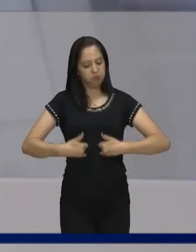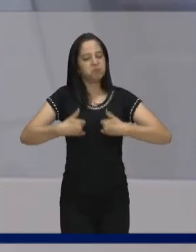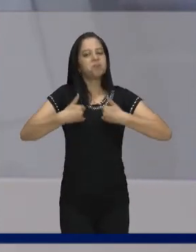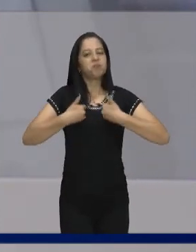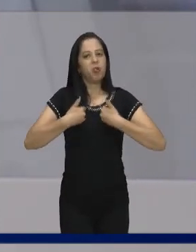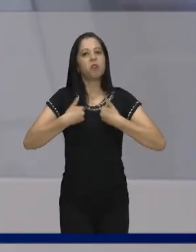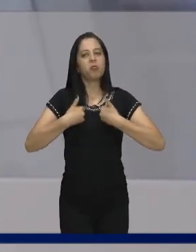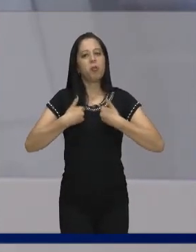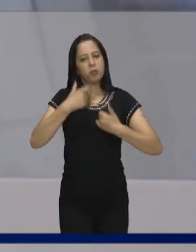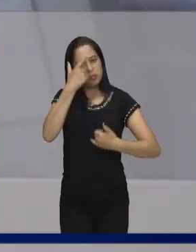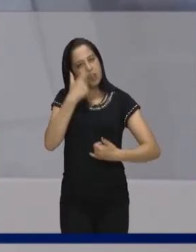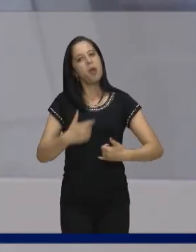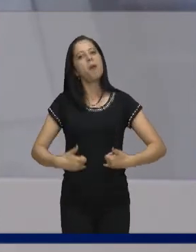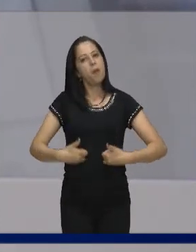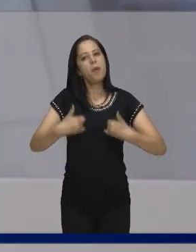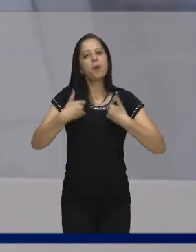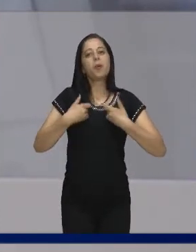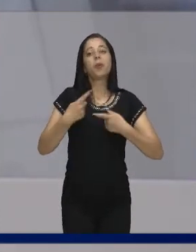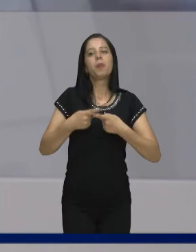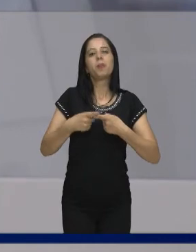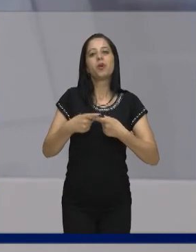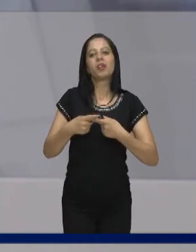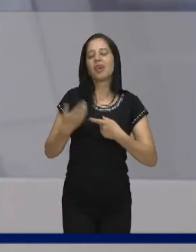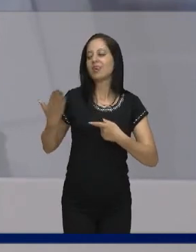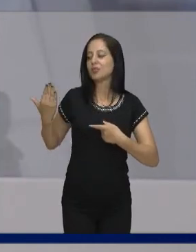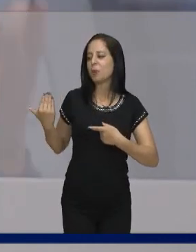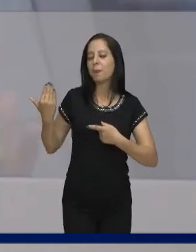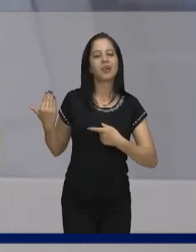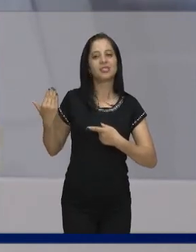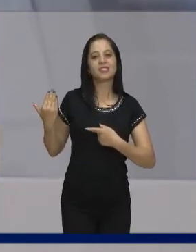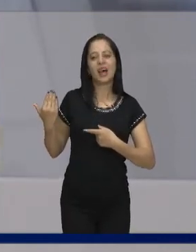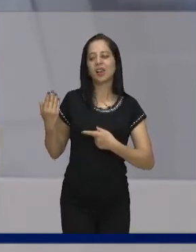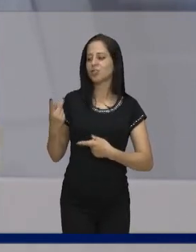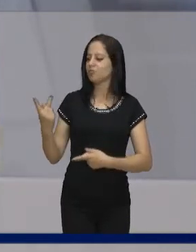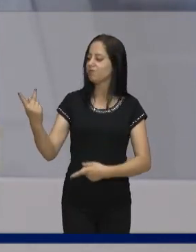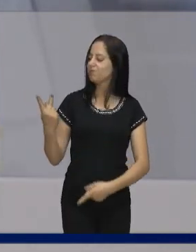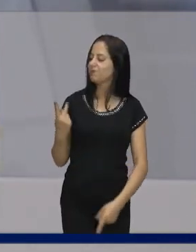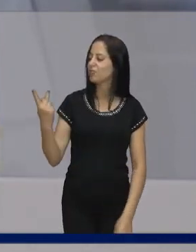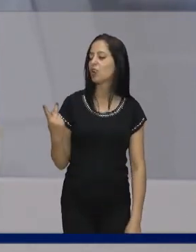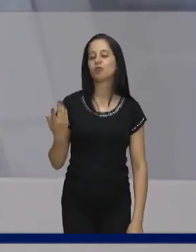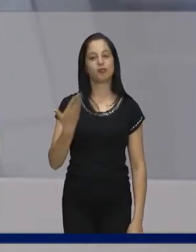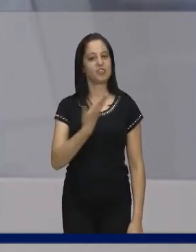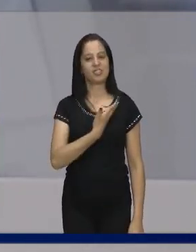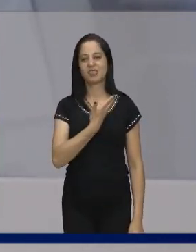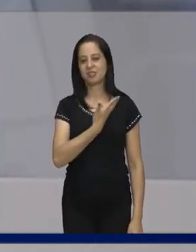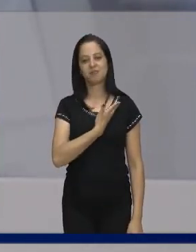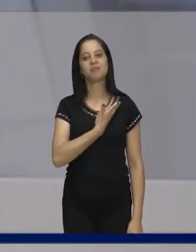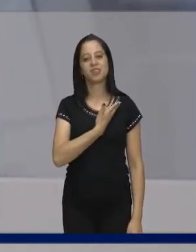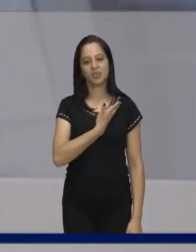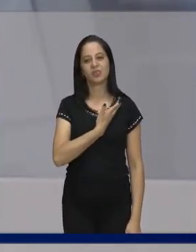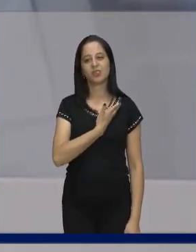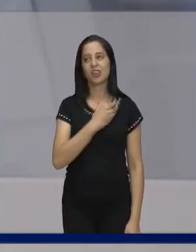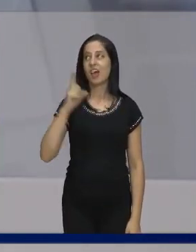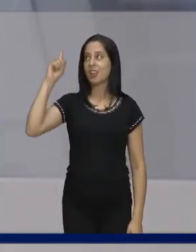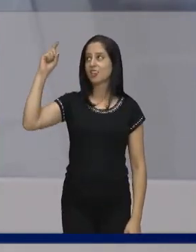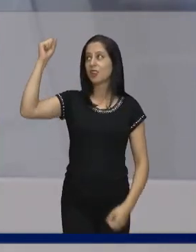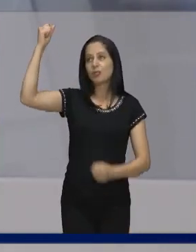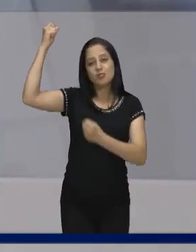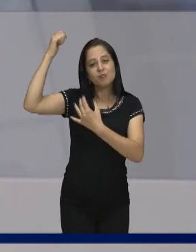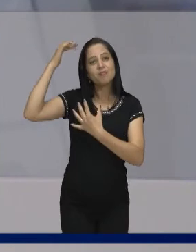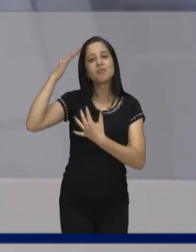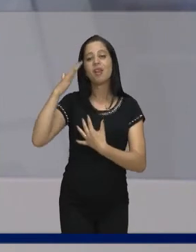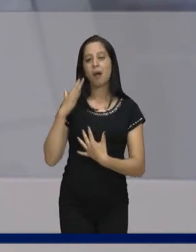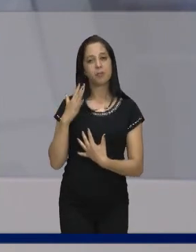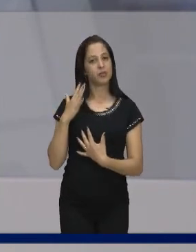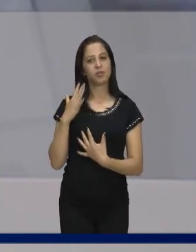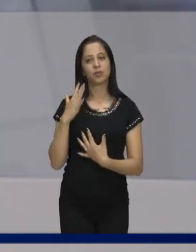sou um privilegiado de ter sido abençoado por Deus, de ter conhecido muita gente que já